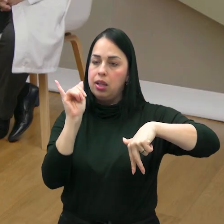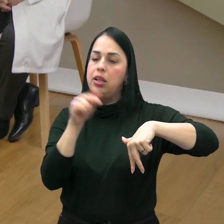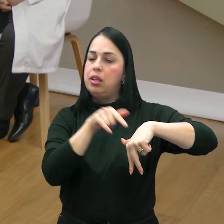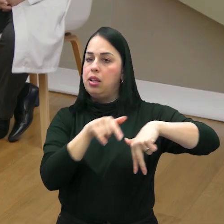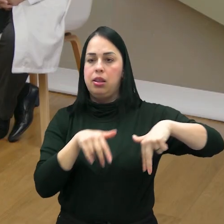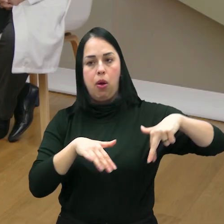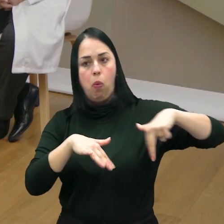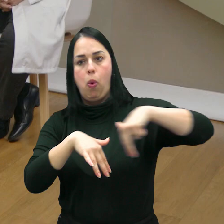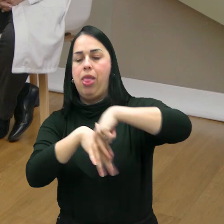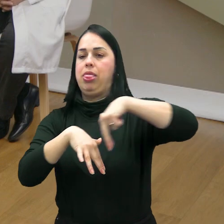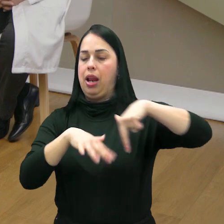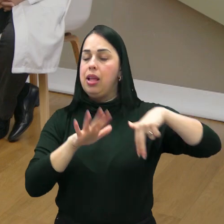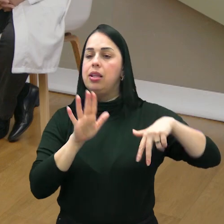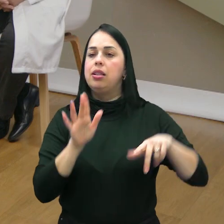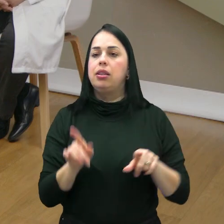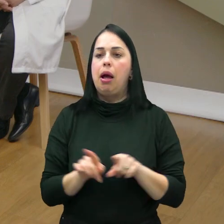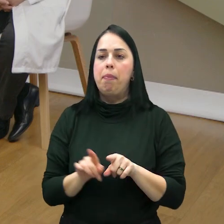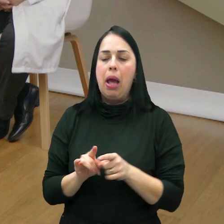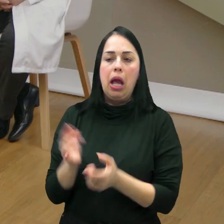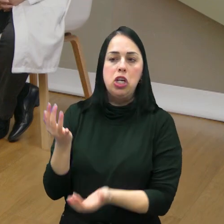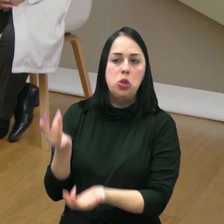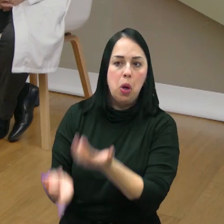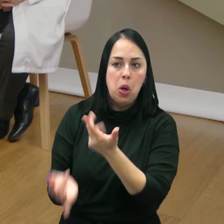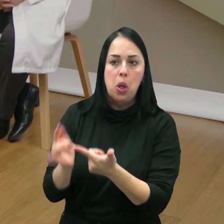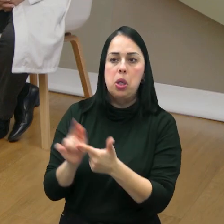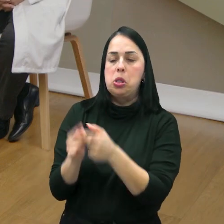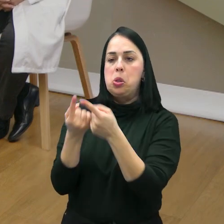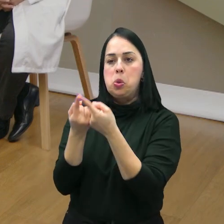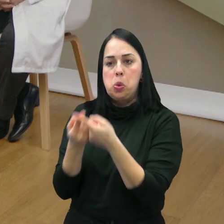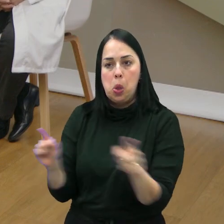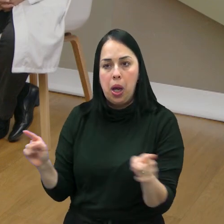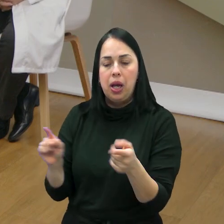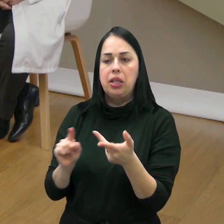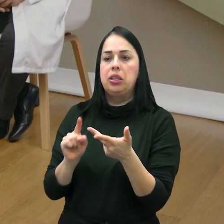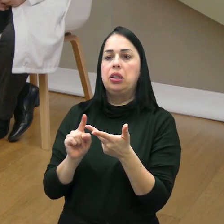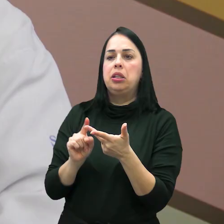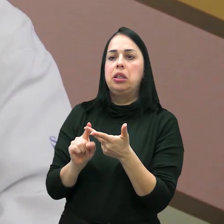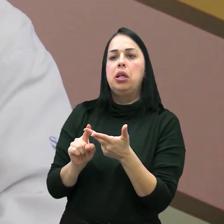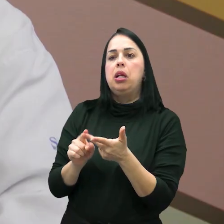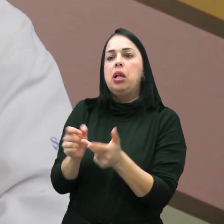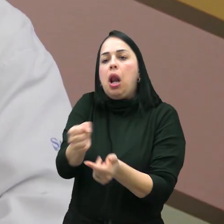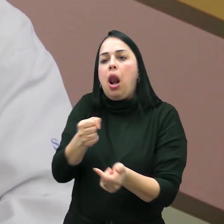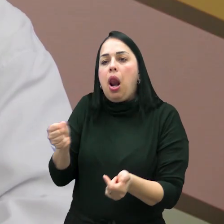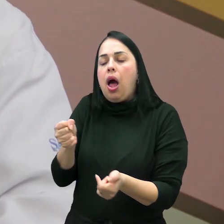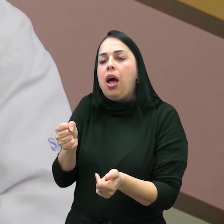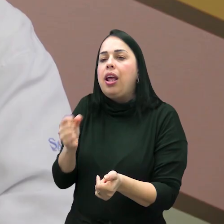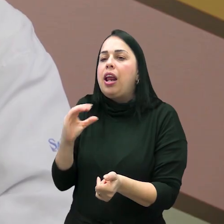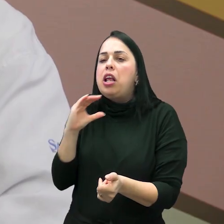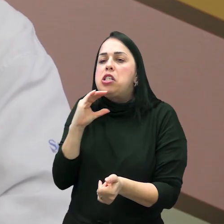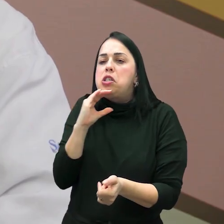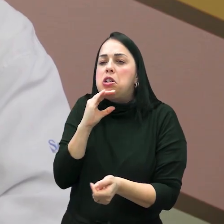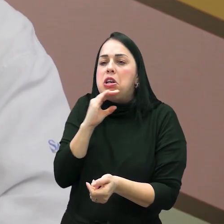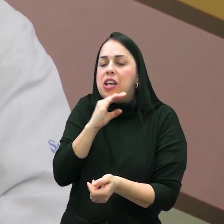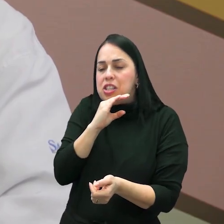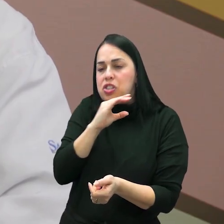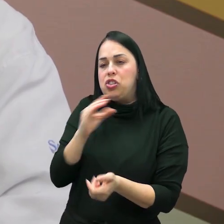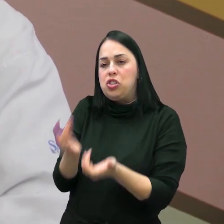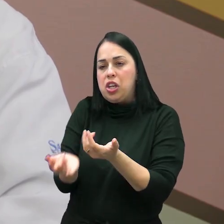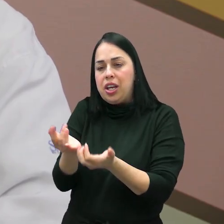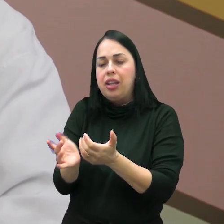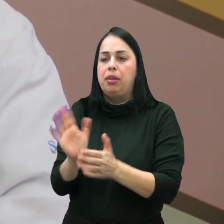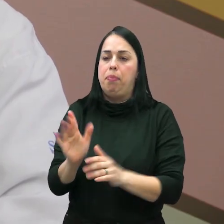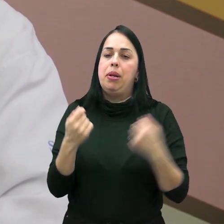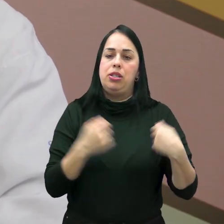ter, realmente não chegar lá perto. E fogueiras, churrasqueiras, lareiras, tudo isso tem que ser um